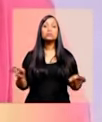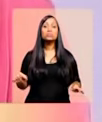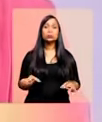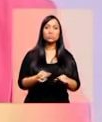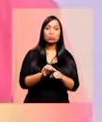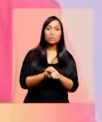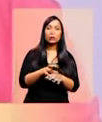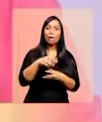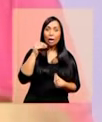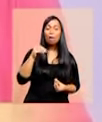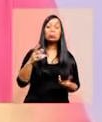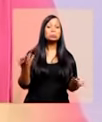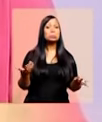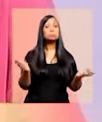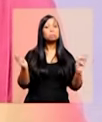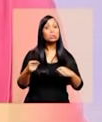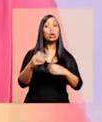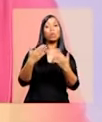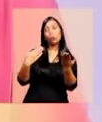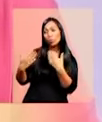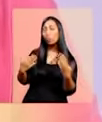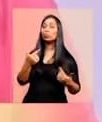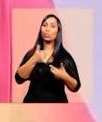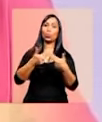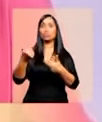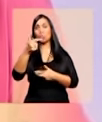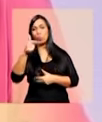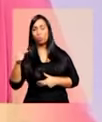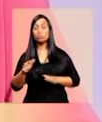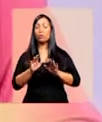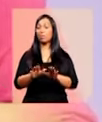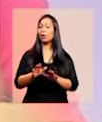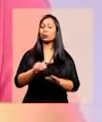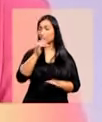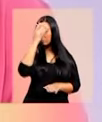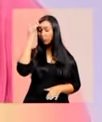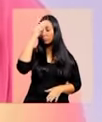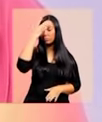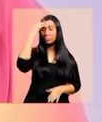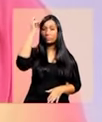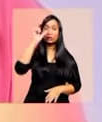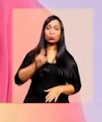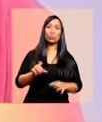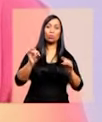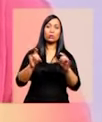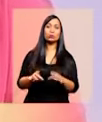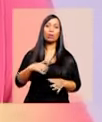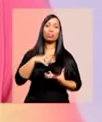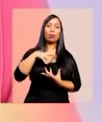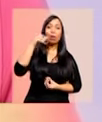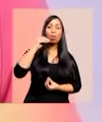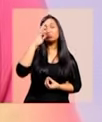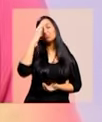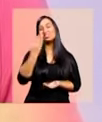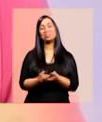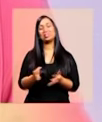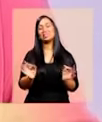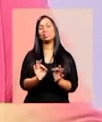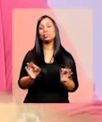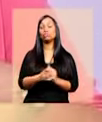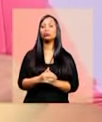simples bactéria tem alma, aí a gente pode até conversar outras coisas, né? Mas se o ser humano é privilegiado, só ele tem alma, então eu não acredito